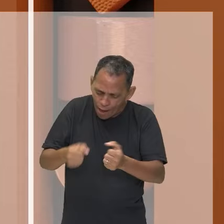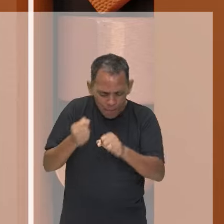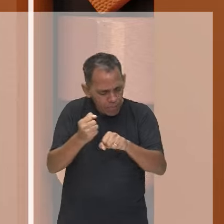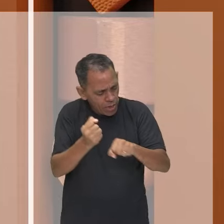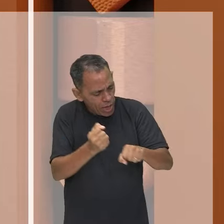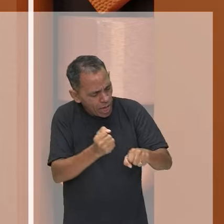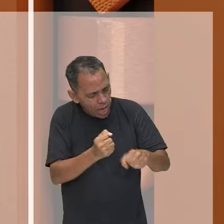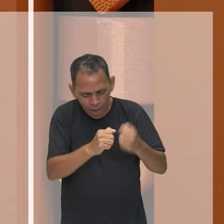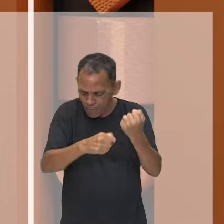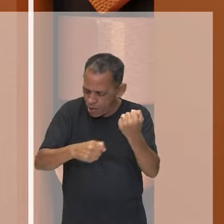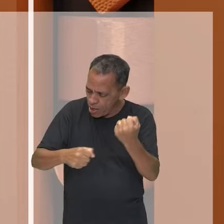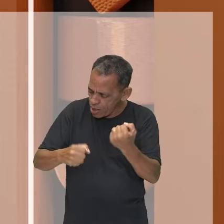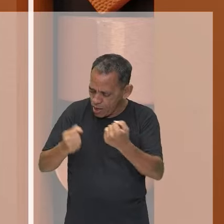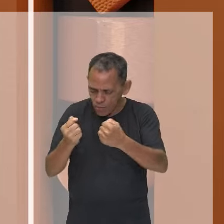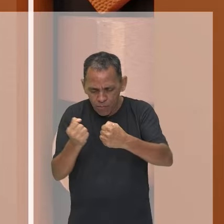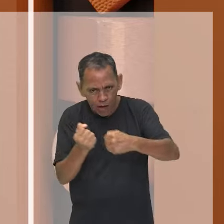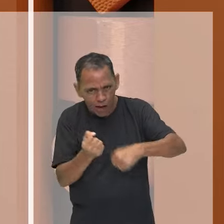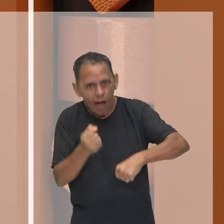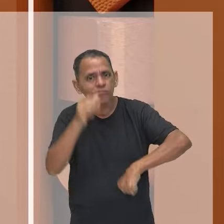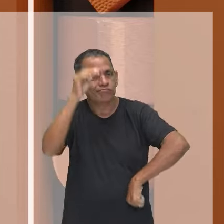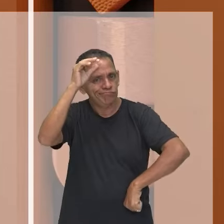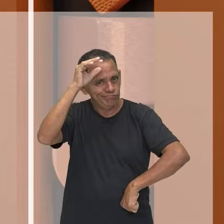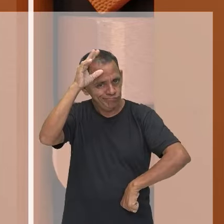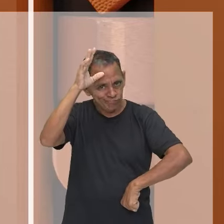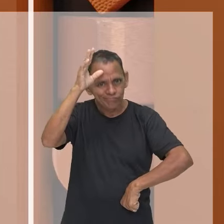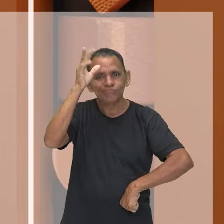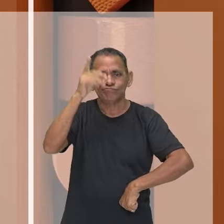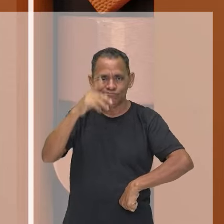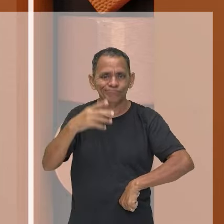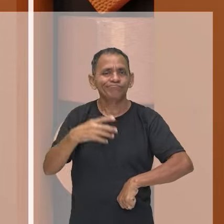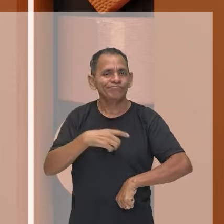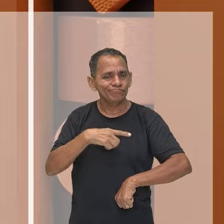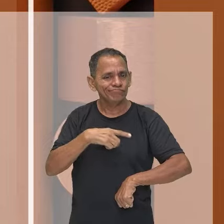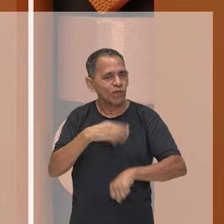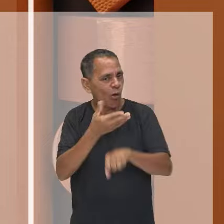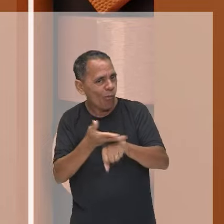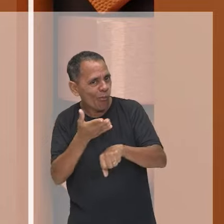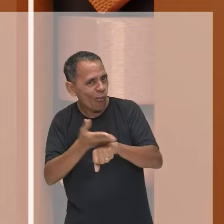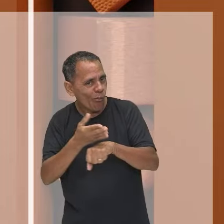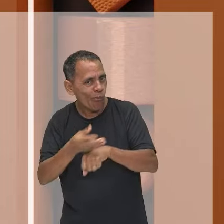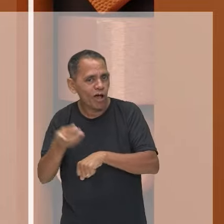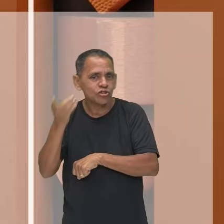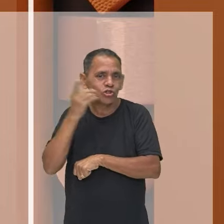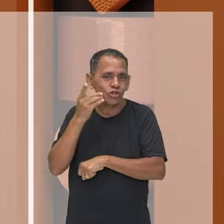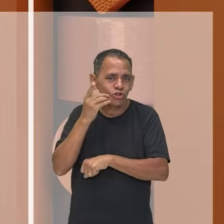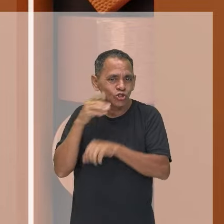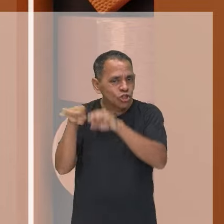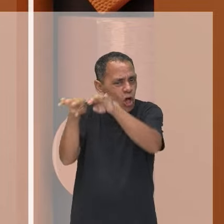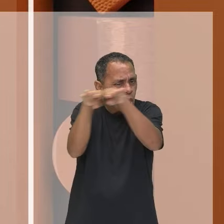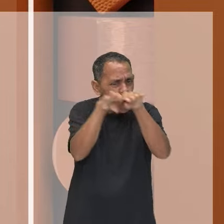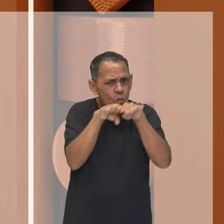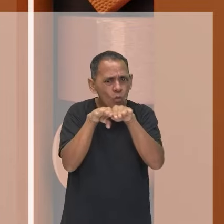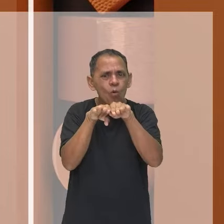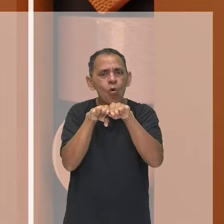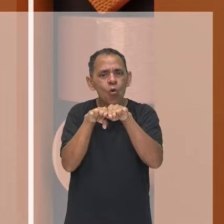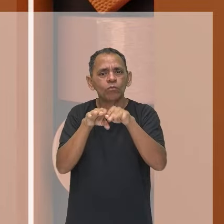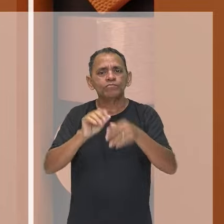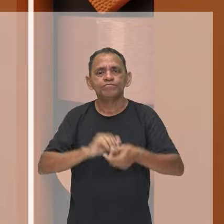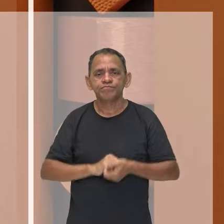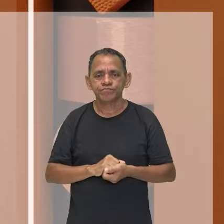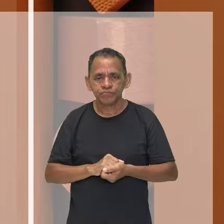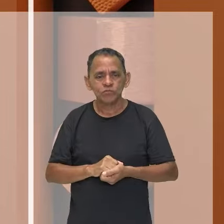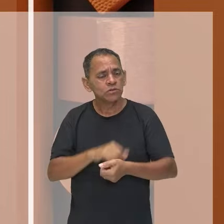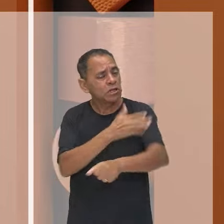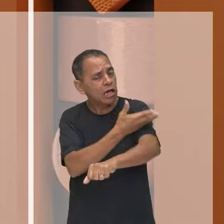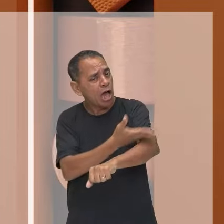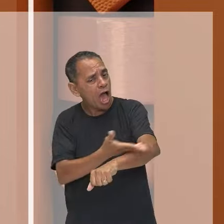conhecimento, esse chamado de senso comum, tá? Porque é aquele conhecimento que está ali nos nossos hábitos, nos